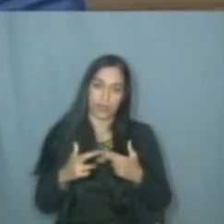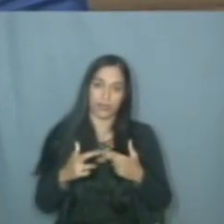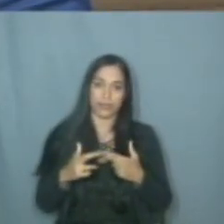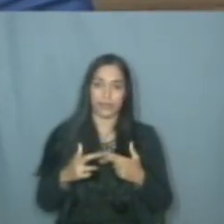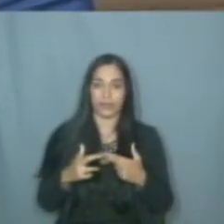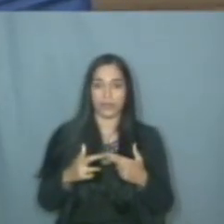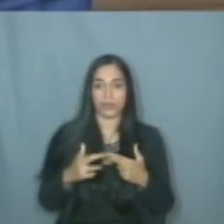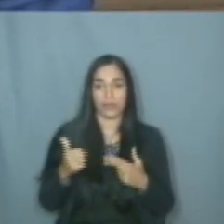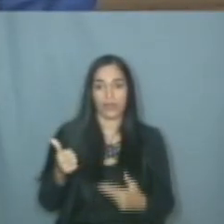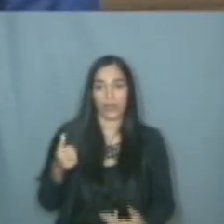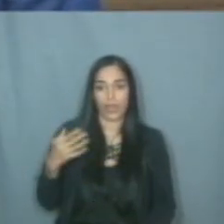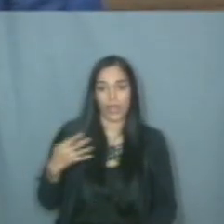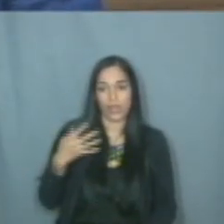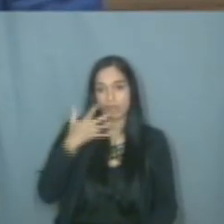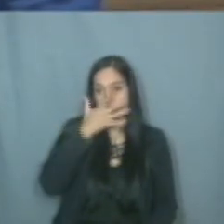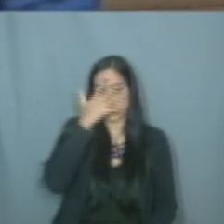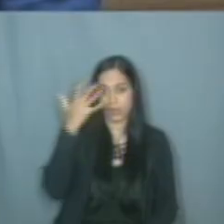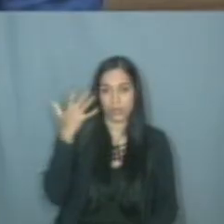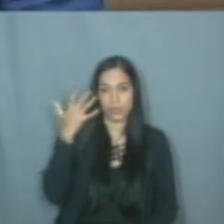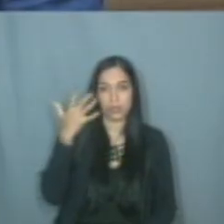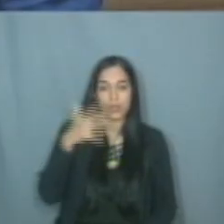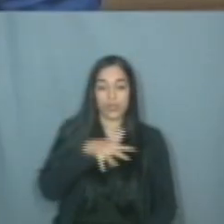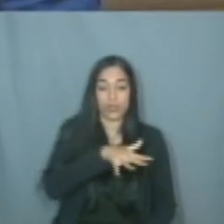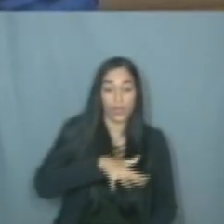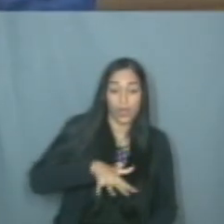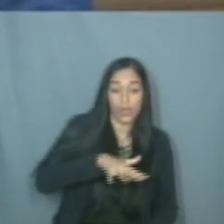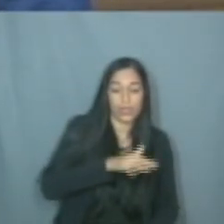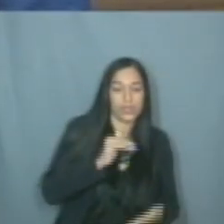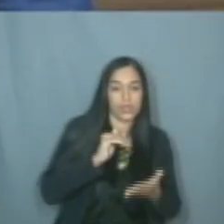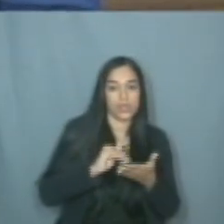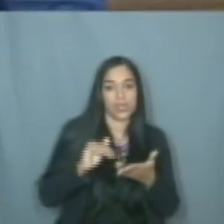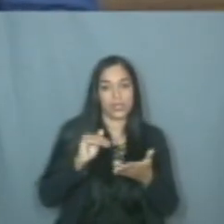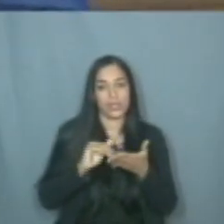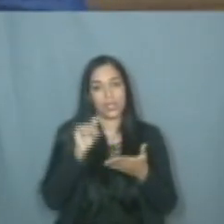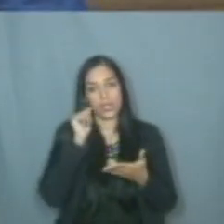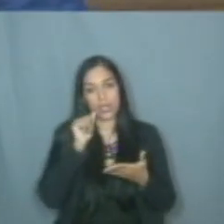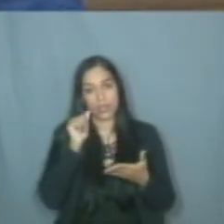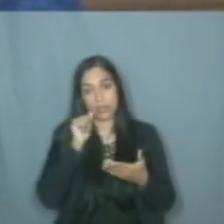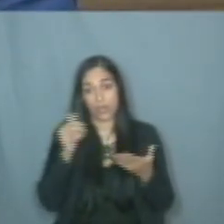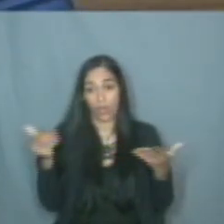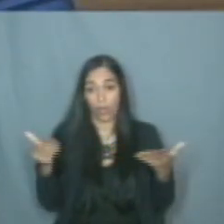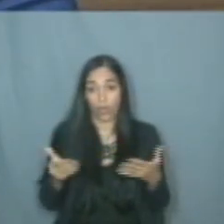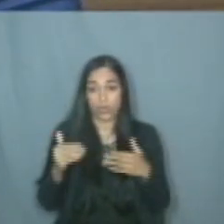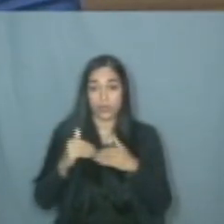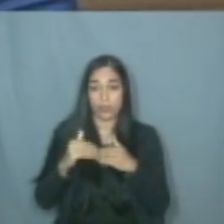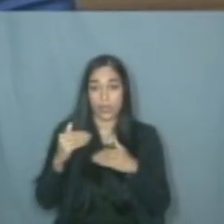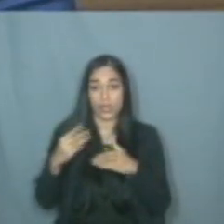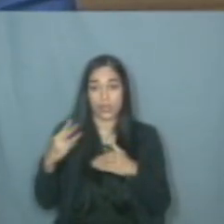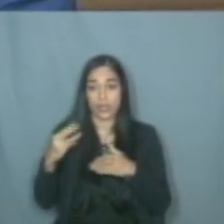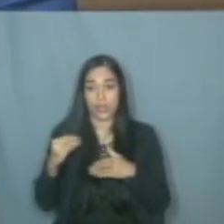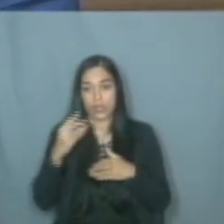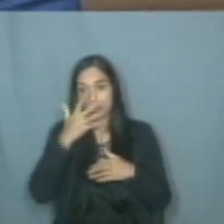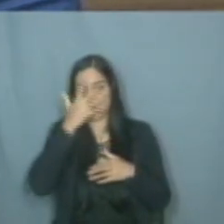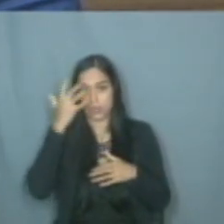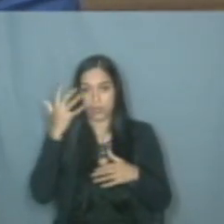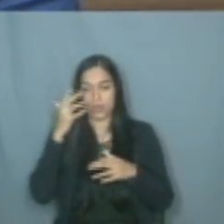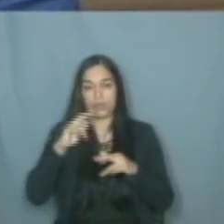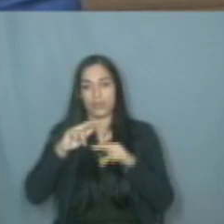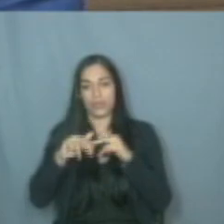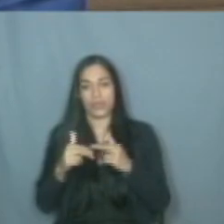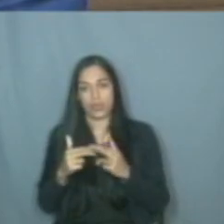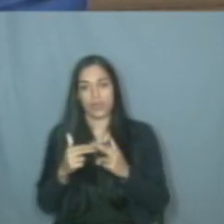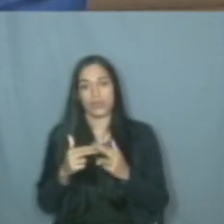ao menos 14 pessoas apenas do âmbito da Secretaria da Mulher. Hoje já sabemos que é mais de 30 pessoas, já são mais de 30 pessoas. Em razão